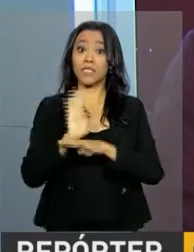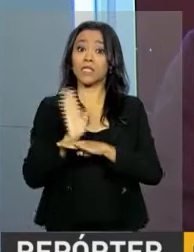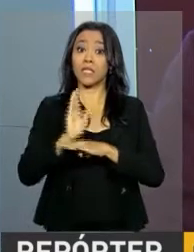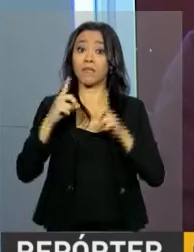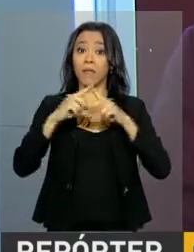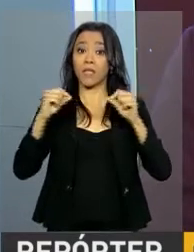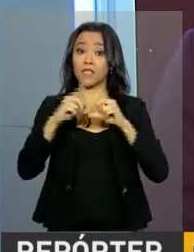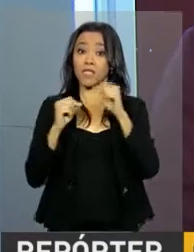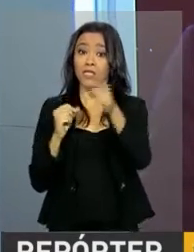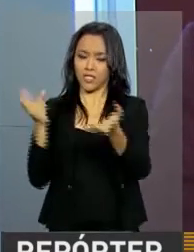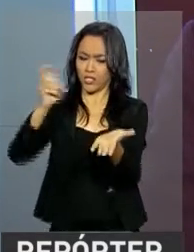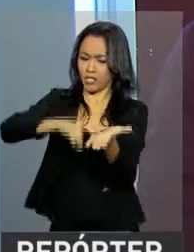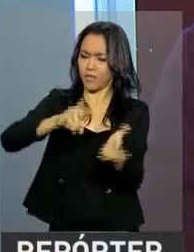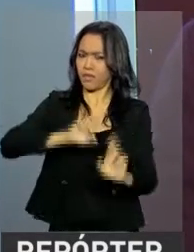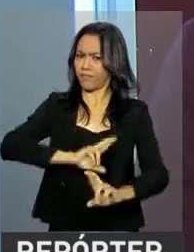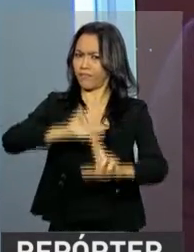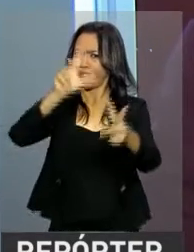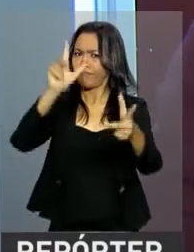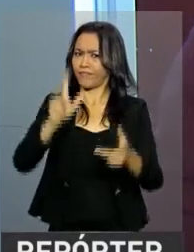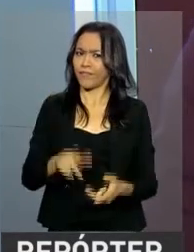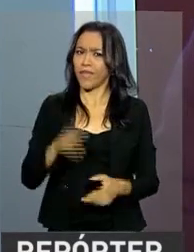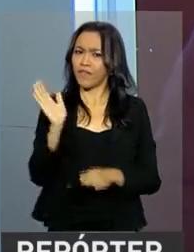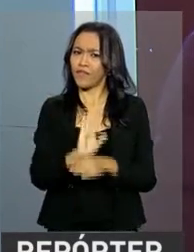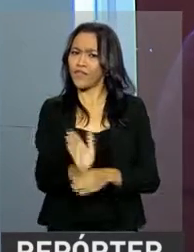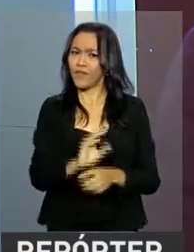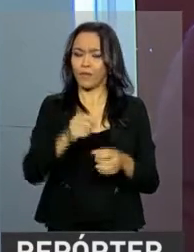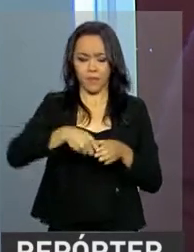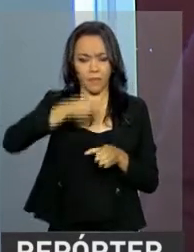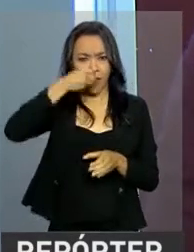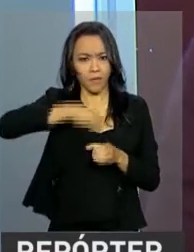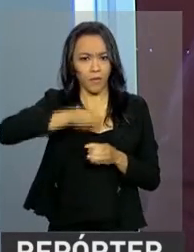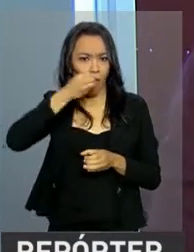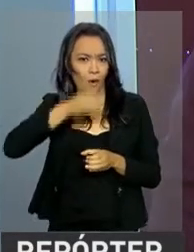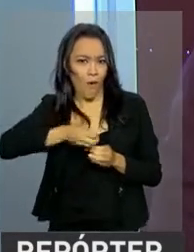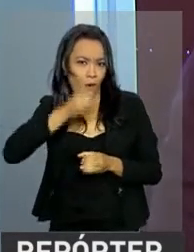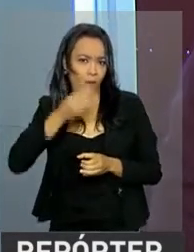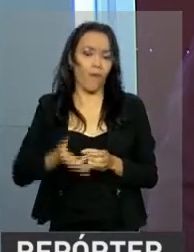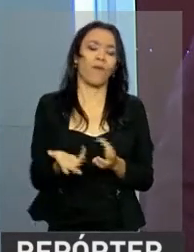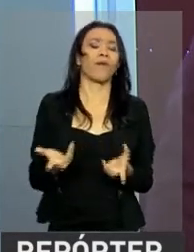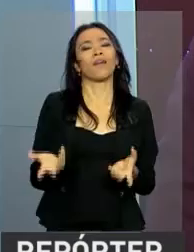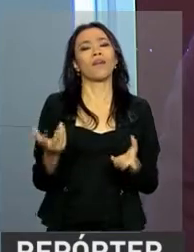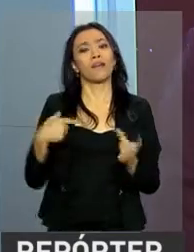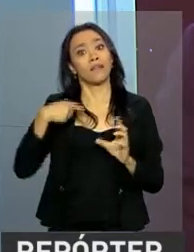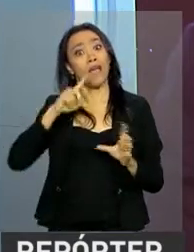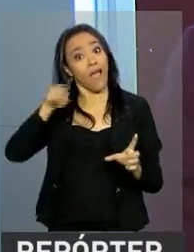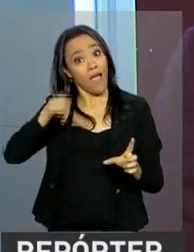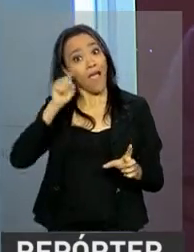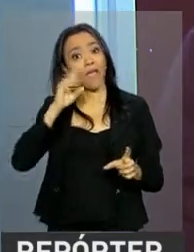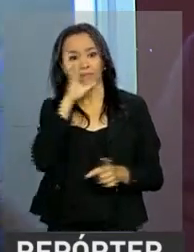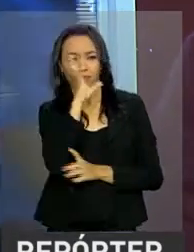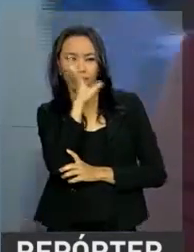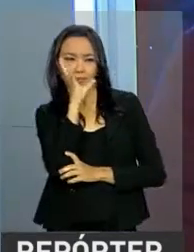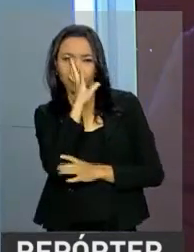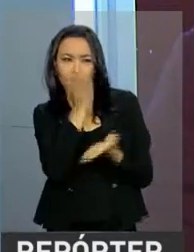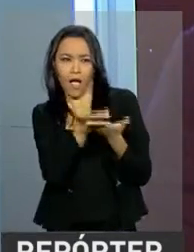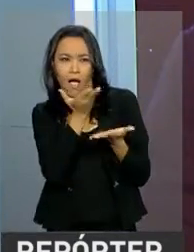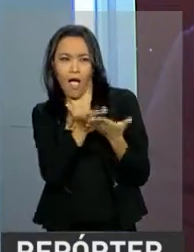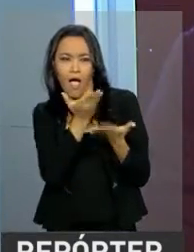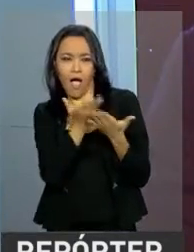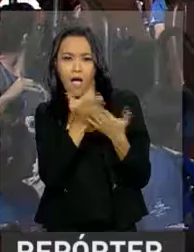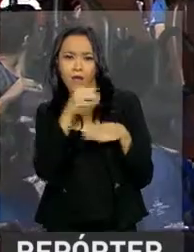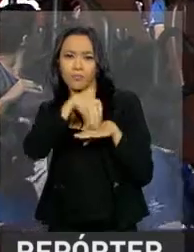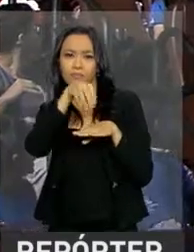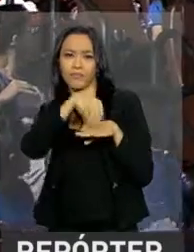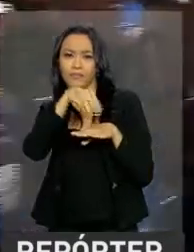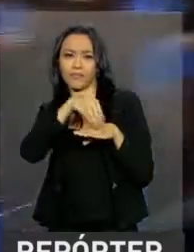tiveram uma manhã diferente. Filme e pipoca se misturaram com conteúdo de revisão no aulão preparatório para o